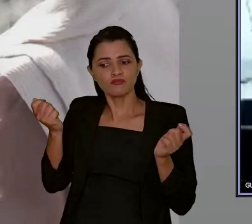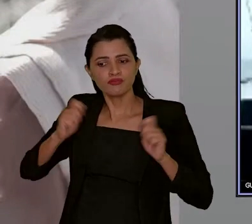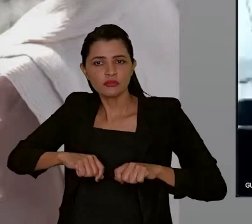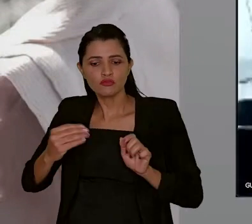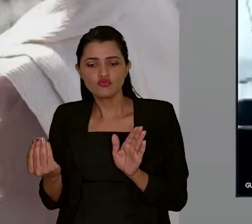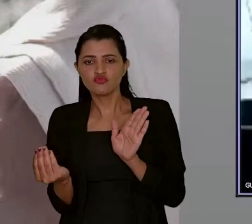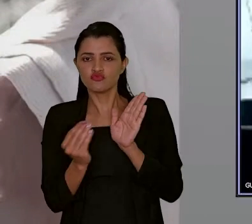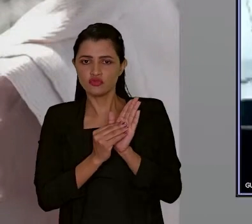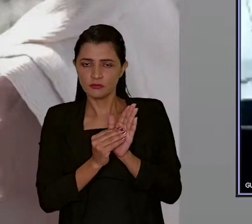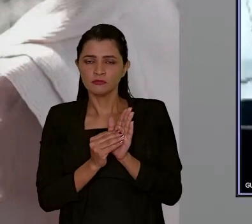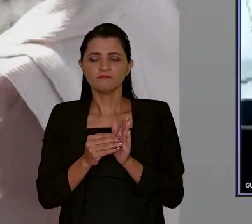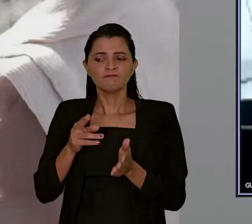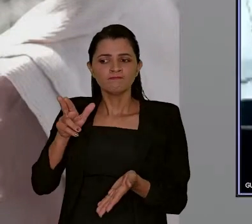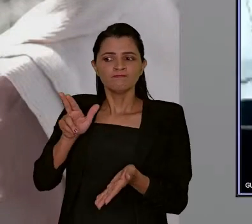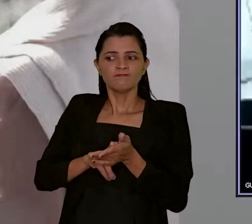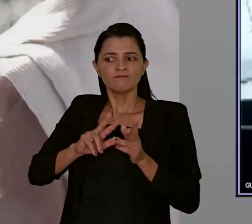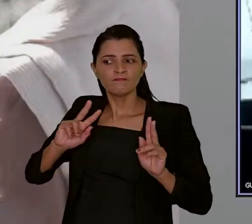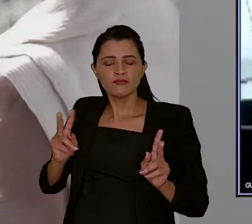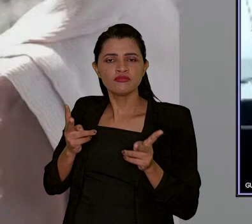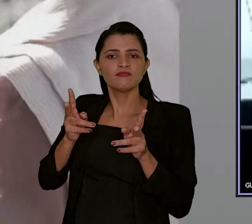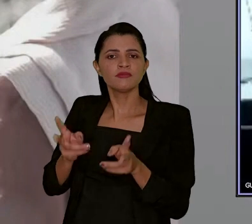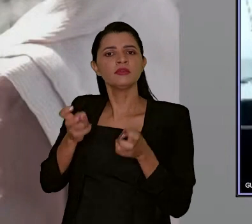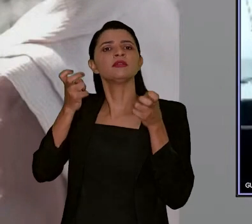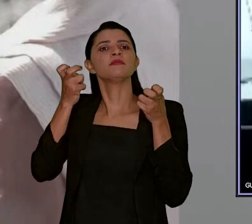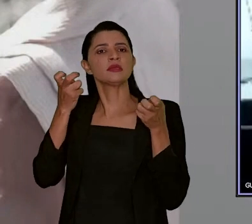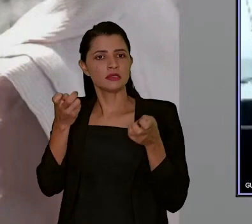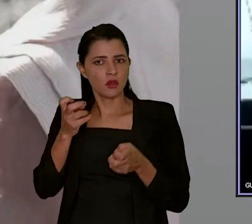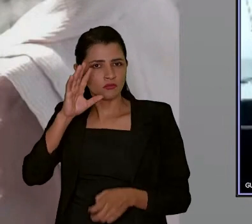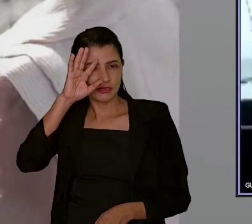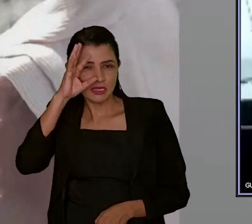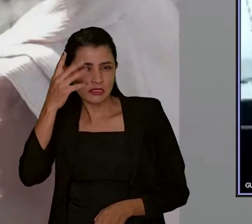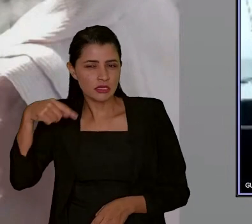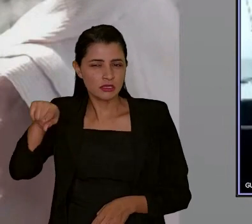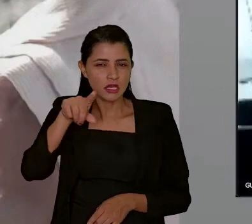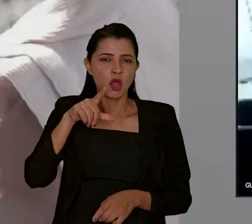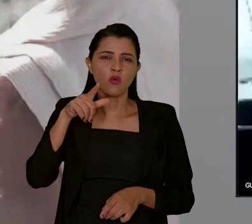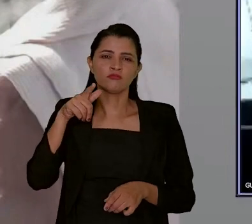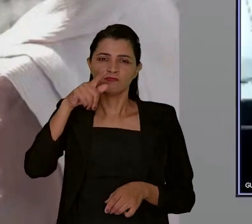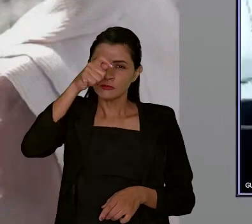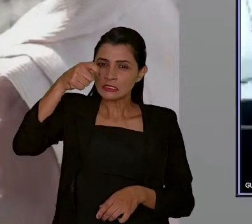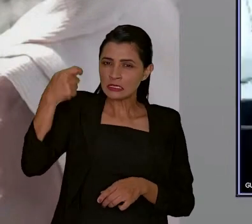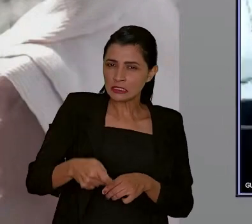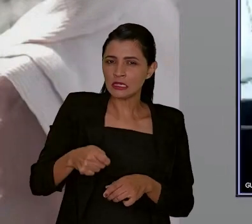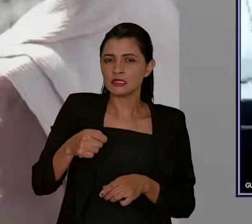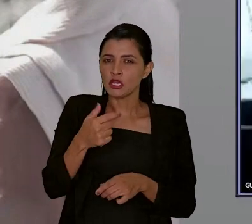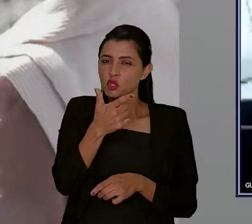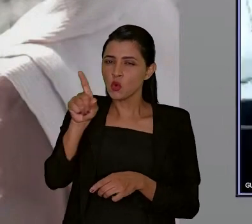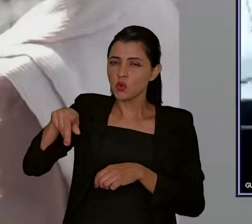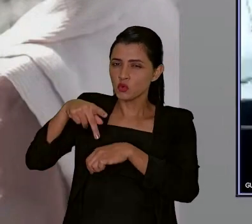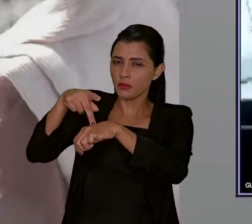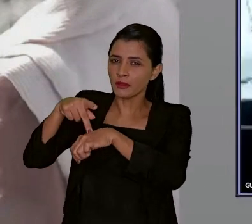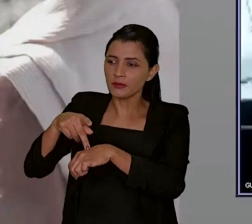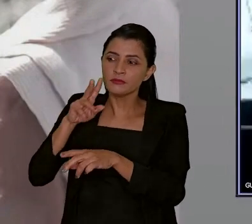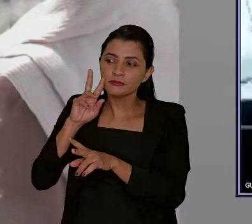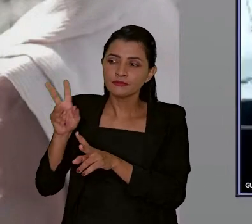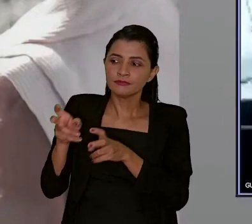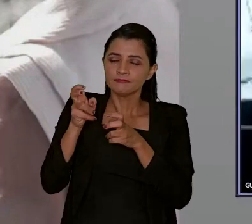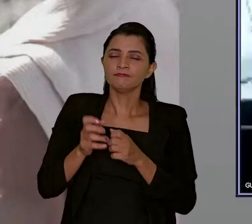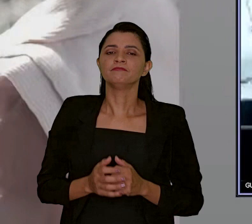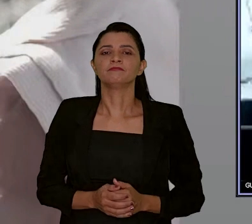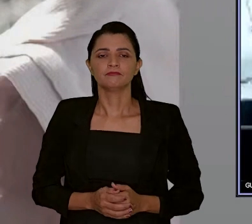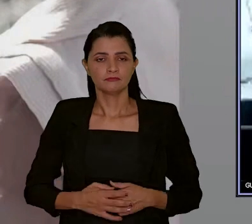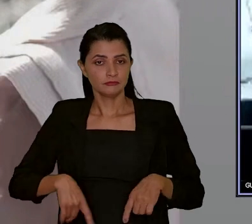e execução de decisões e sentenças estrangeiras, um sistema de cooperação